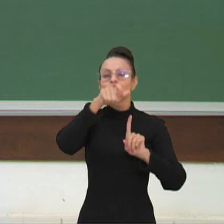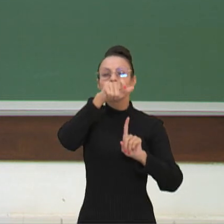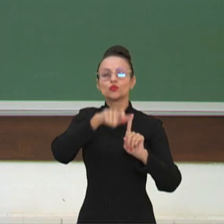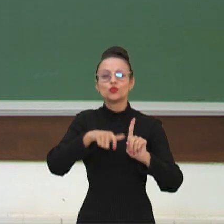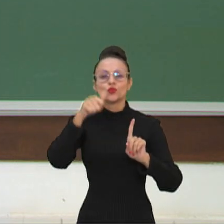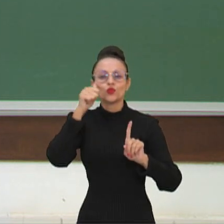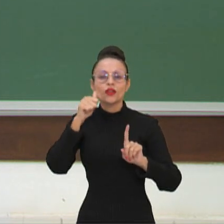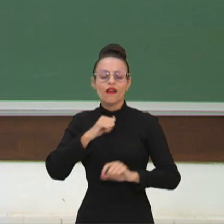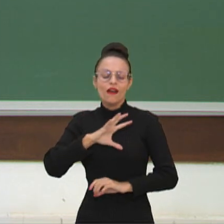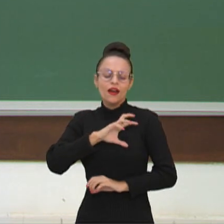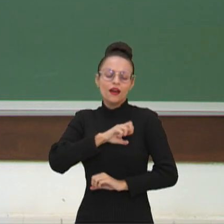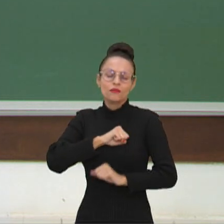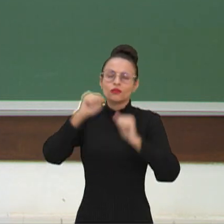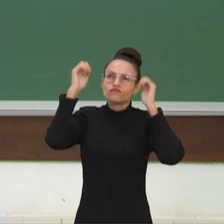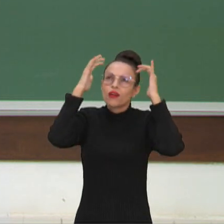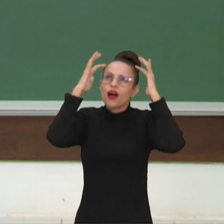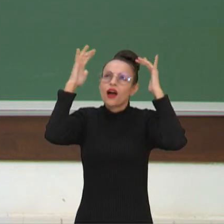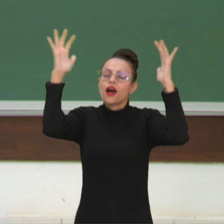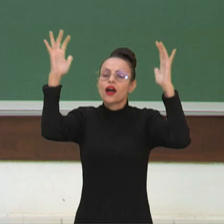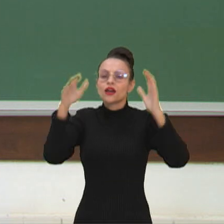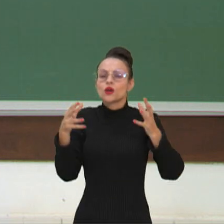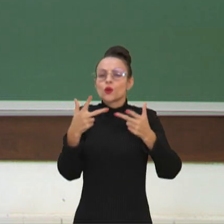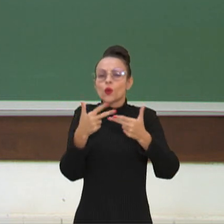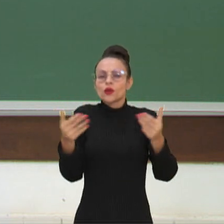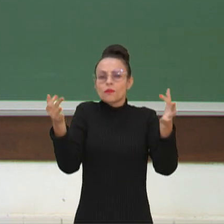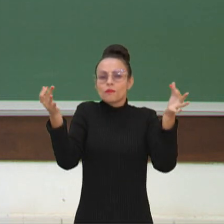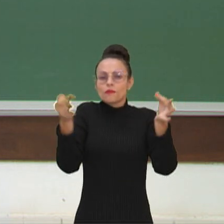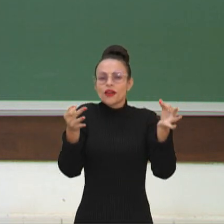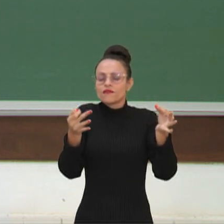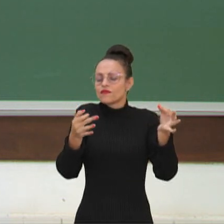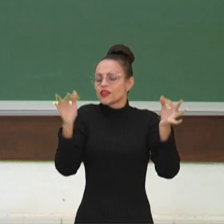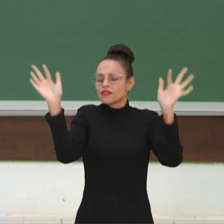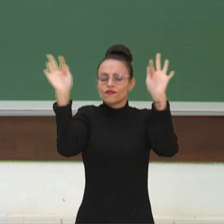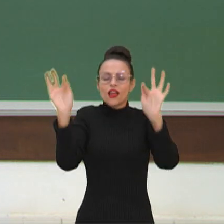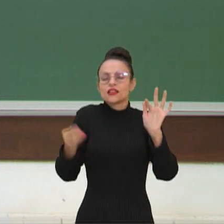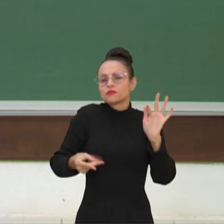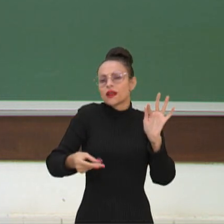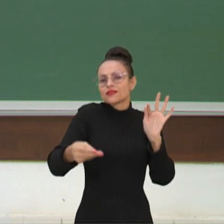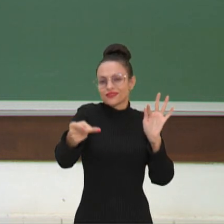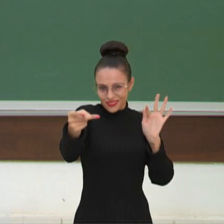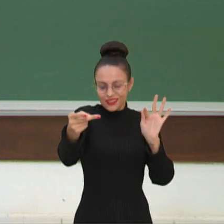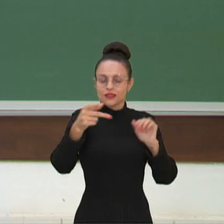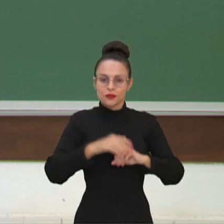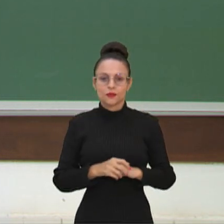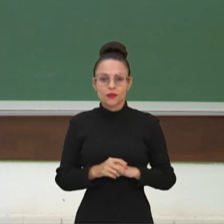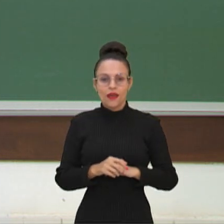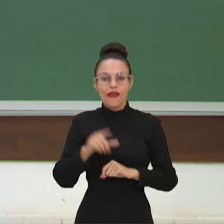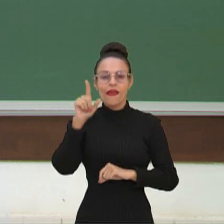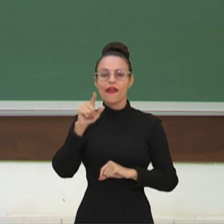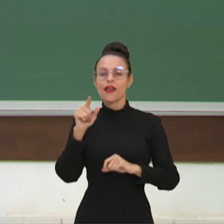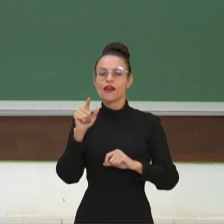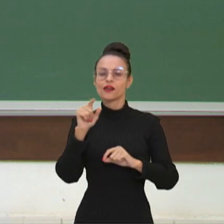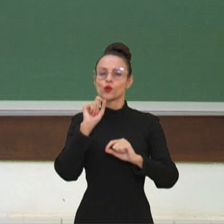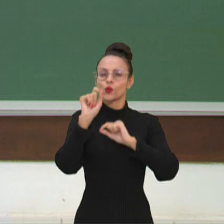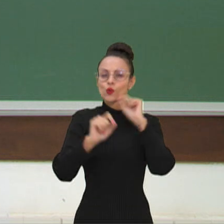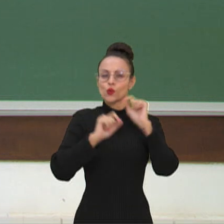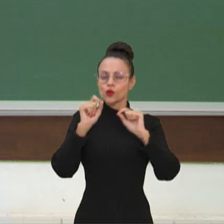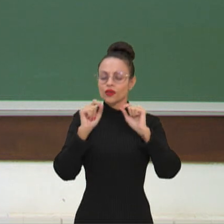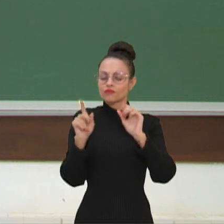né? Ele é considerado até hoje o autor mais importante da literatura brasileira.